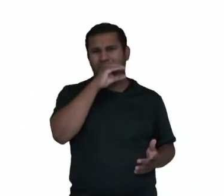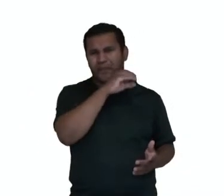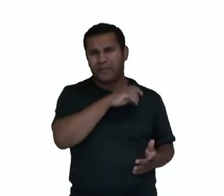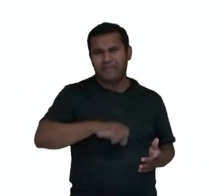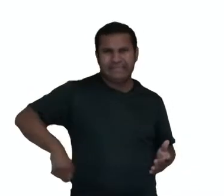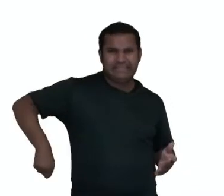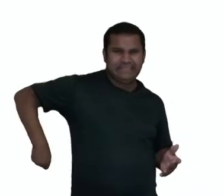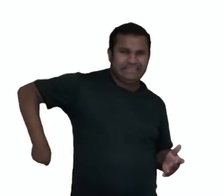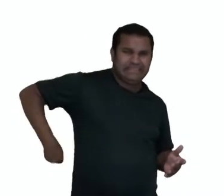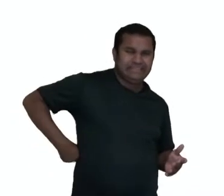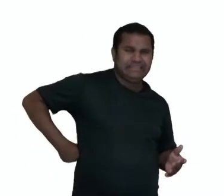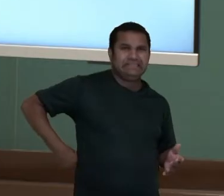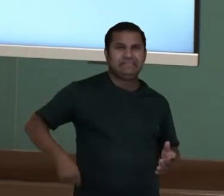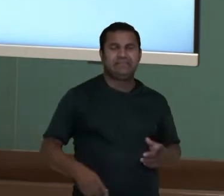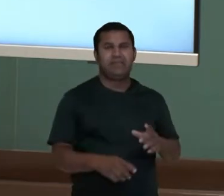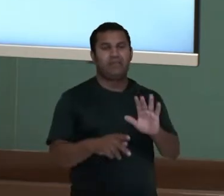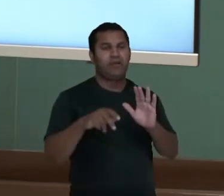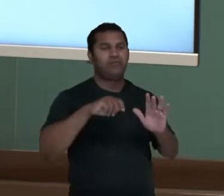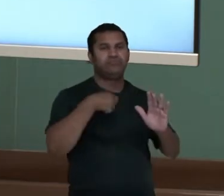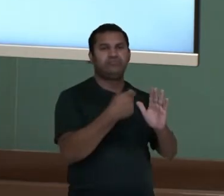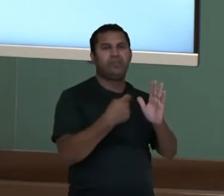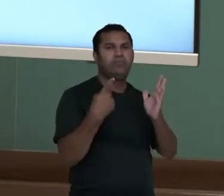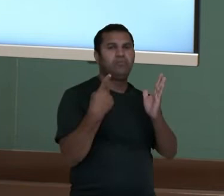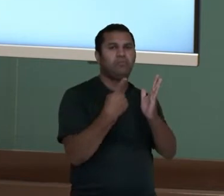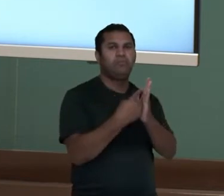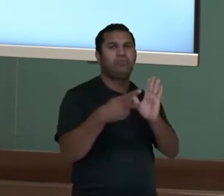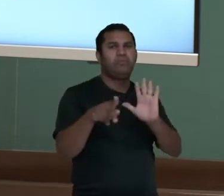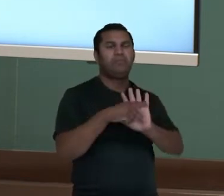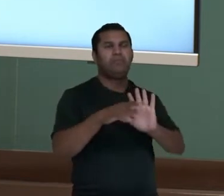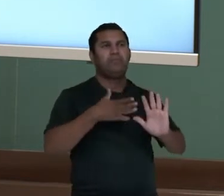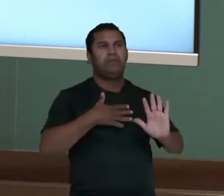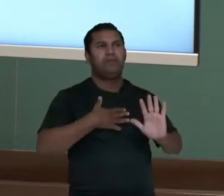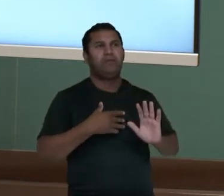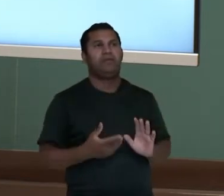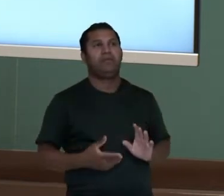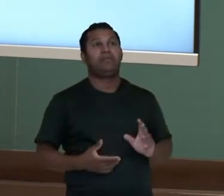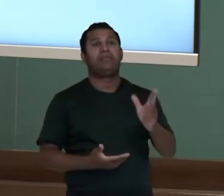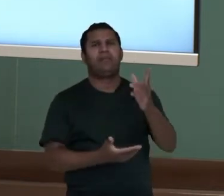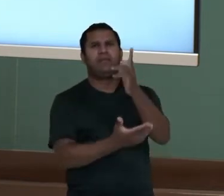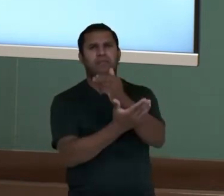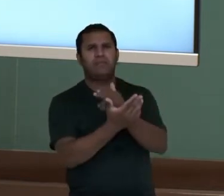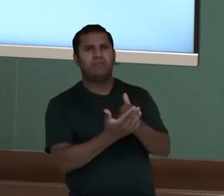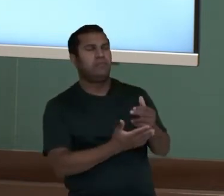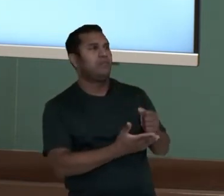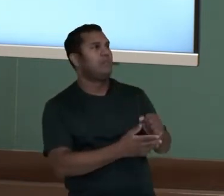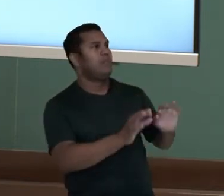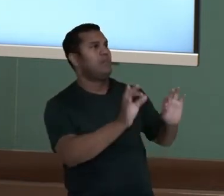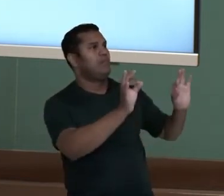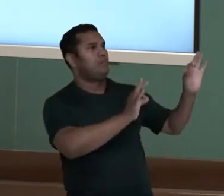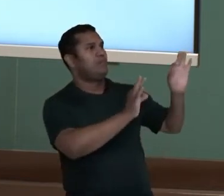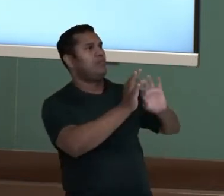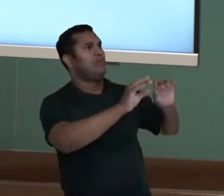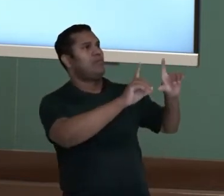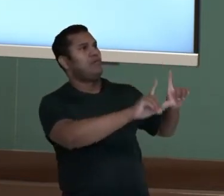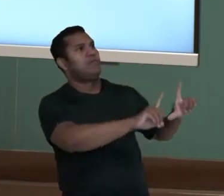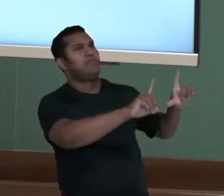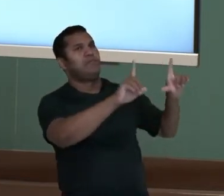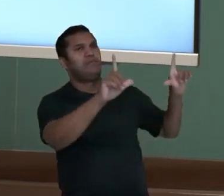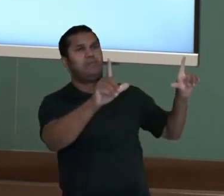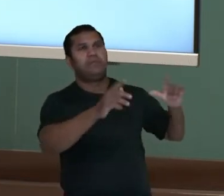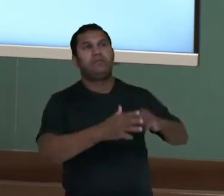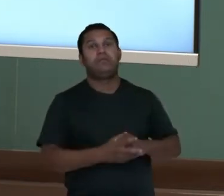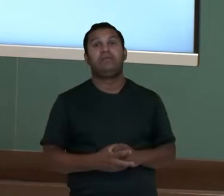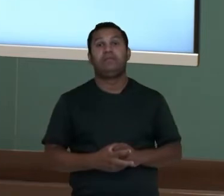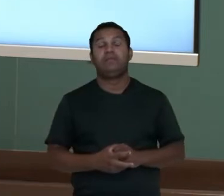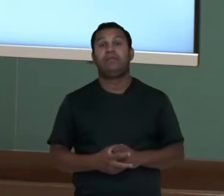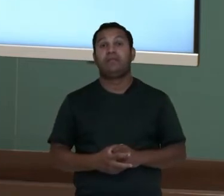aqui na América. E o Diego Rivera, ele é muito, né, ele tem muito êxito em retratar esses e outros, né,